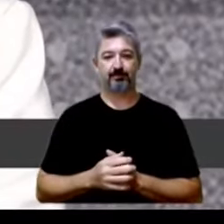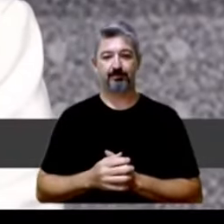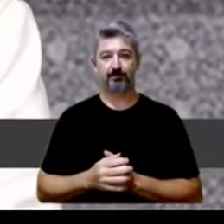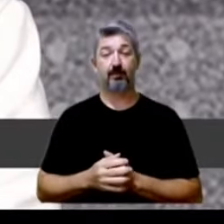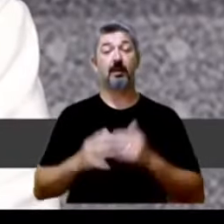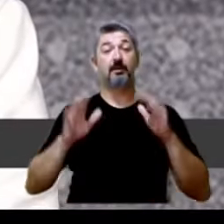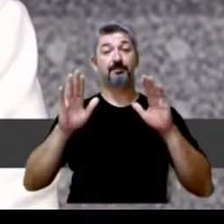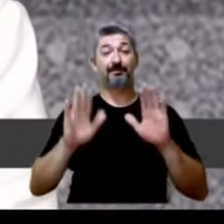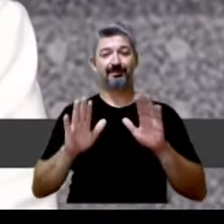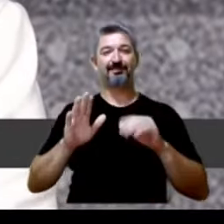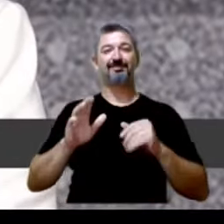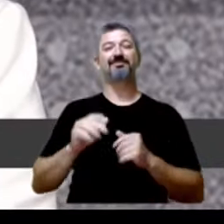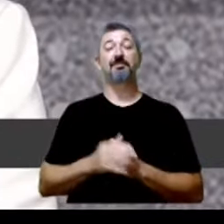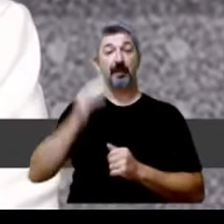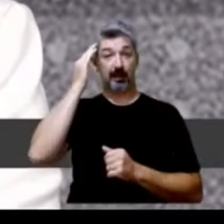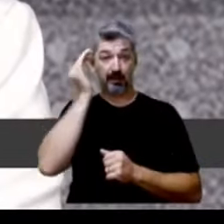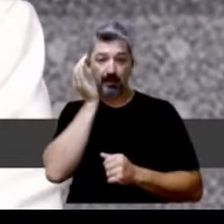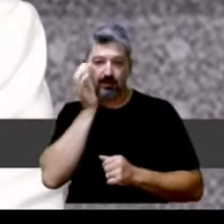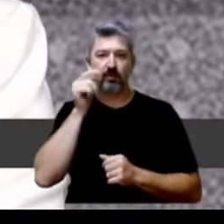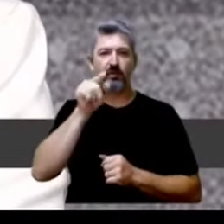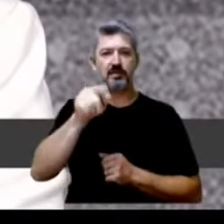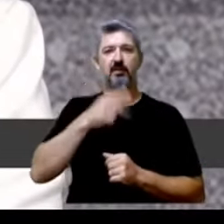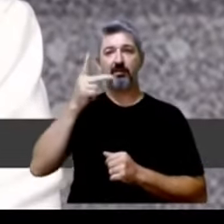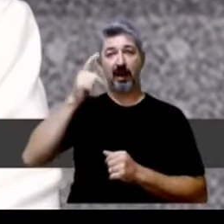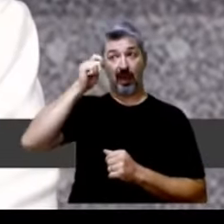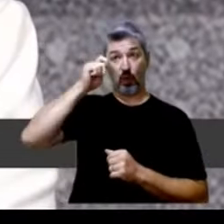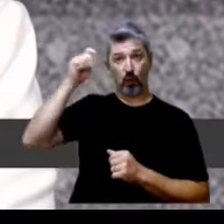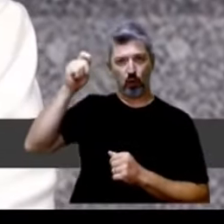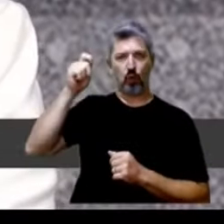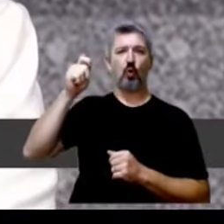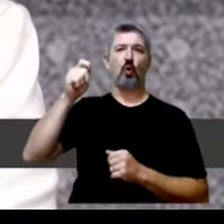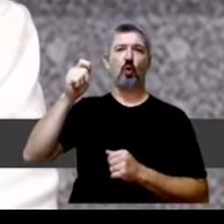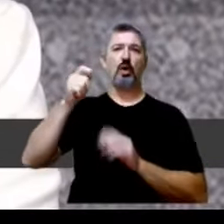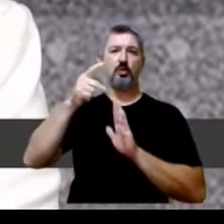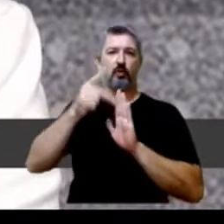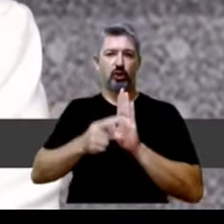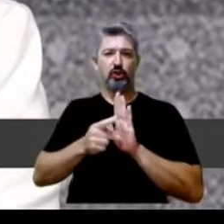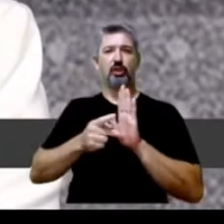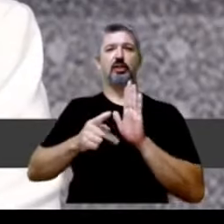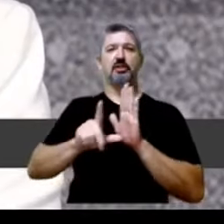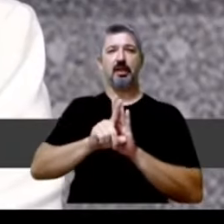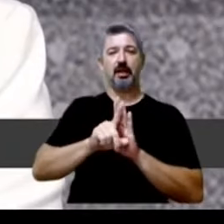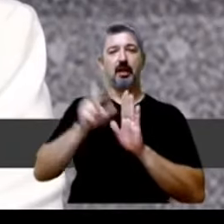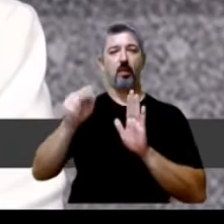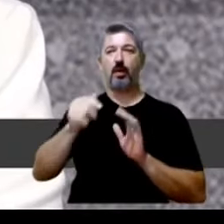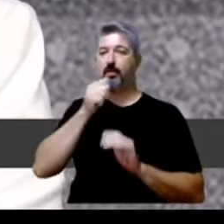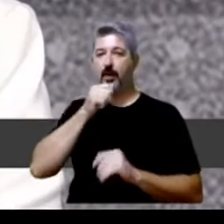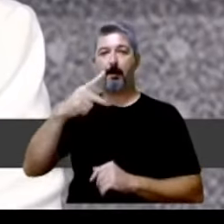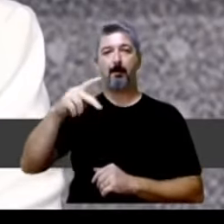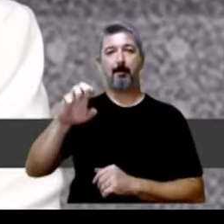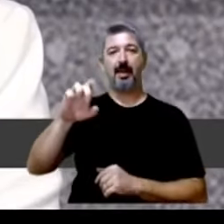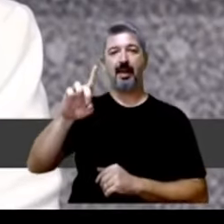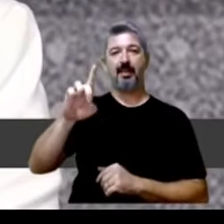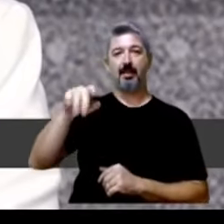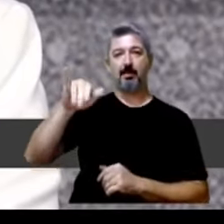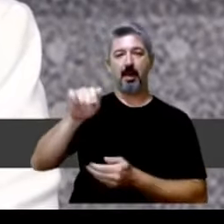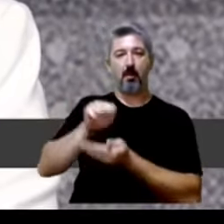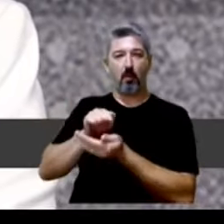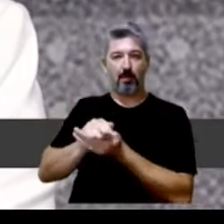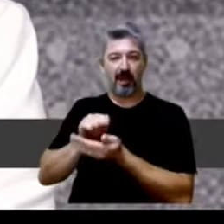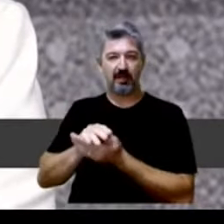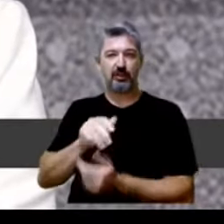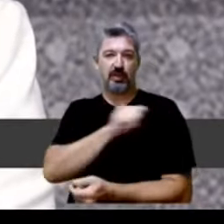Candidata, a senhora costuma exaltar a sua autoria como deputada federal em projetos como o Pé de Meia, para estudantes de baixa renda, e a distribuição gratuita